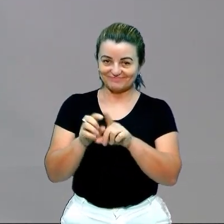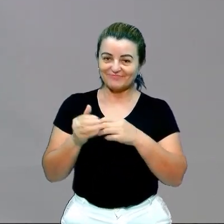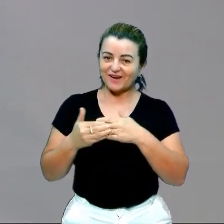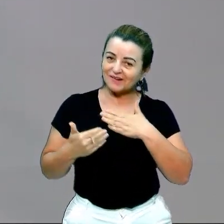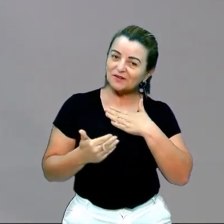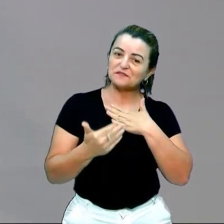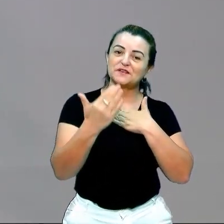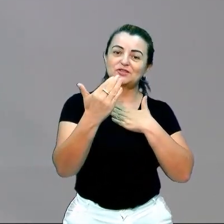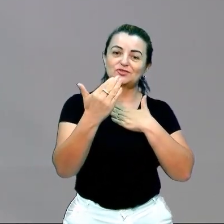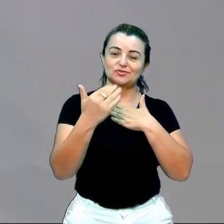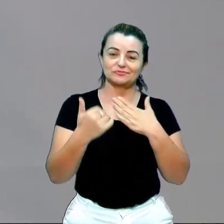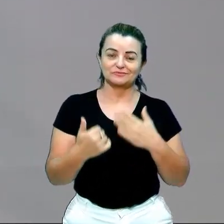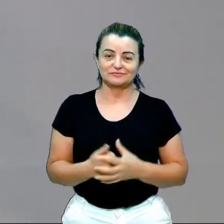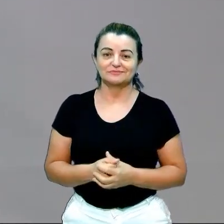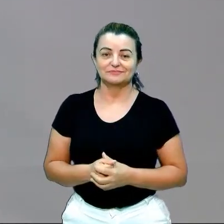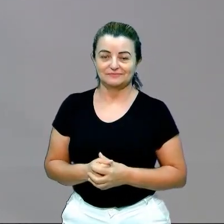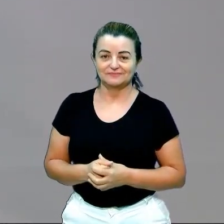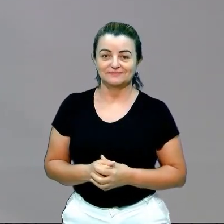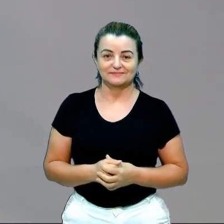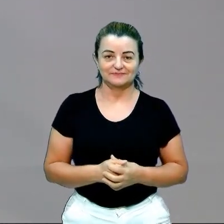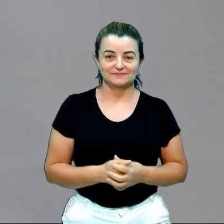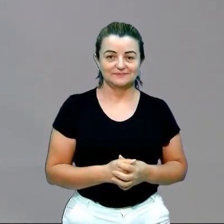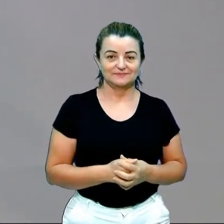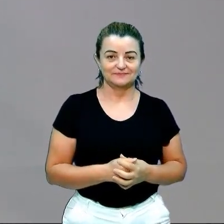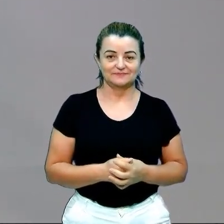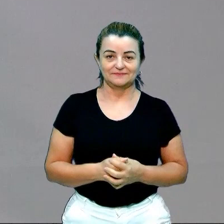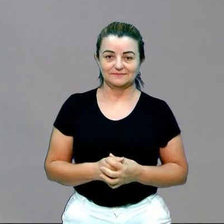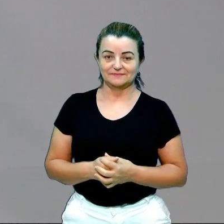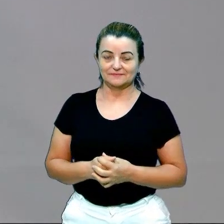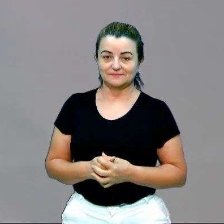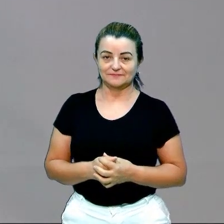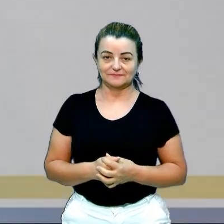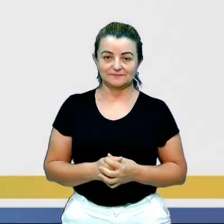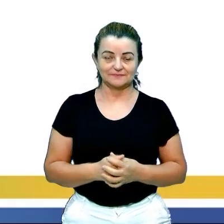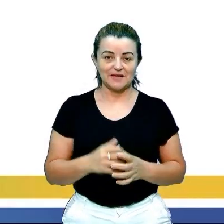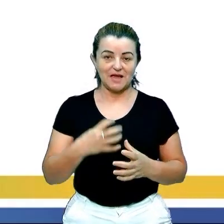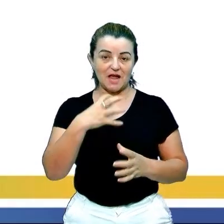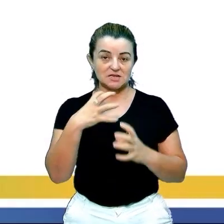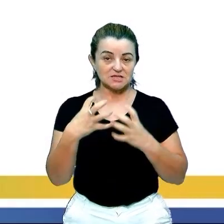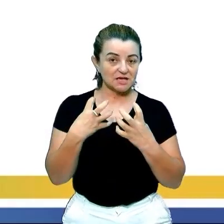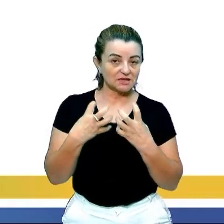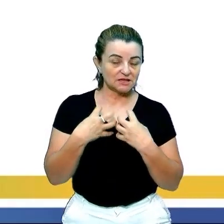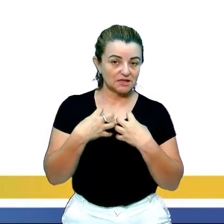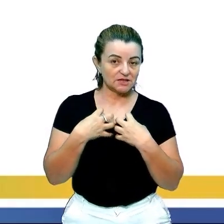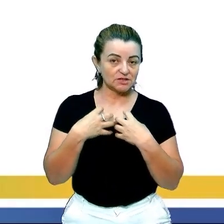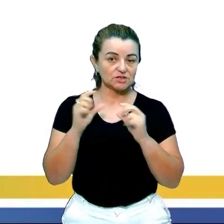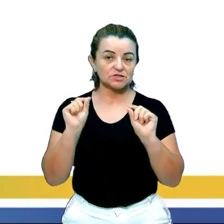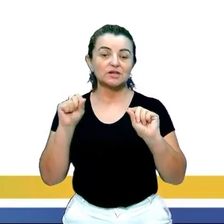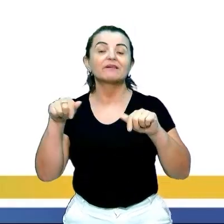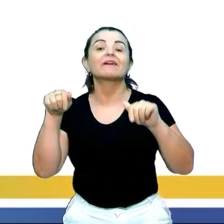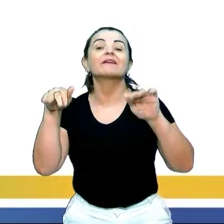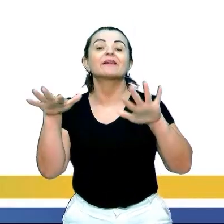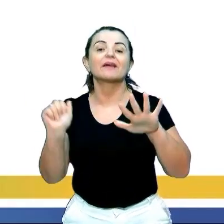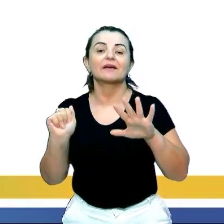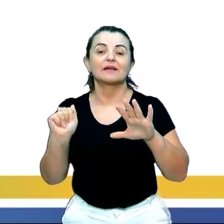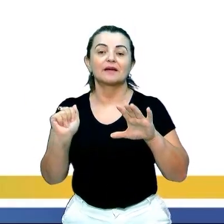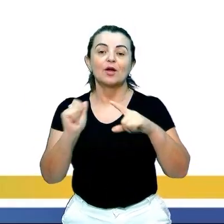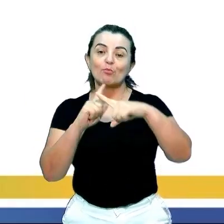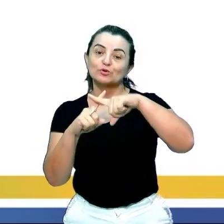mais à frente, nas próximas aulas, tá? Então, as características aí de quem são eletropositivos: